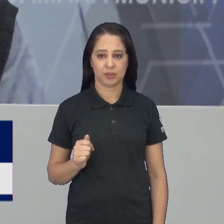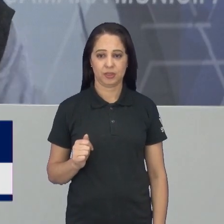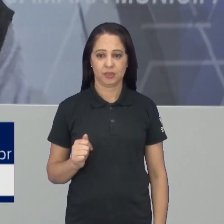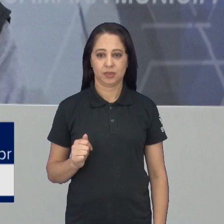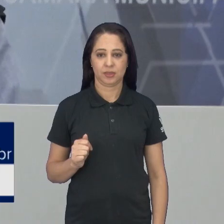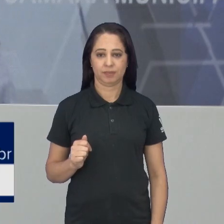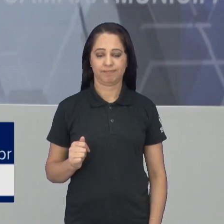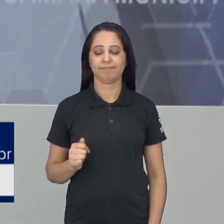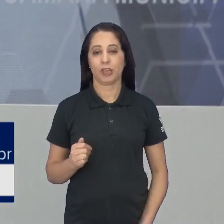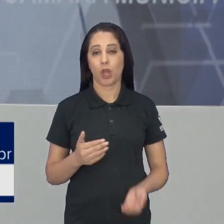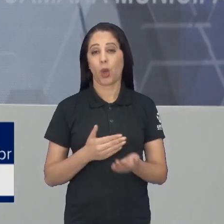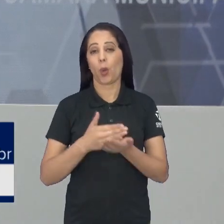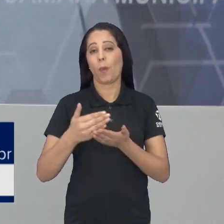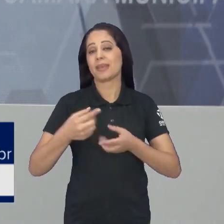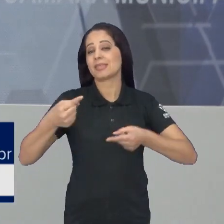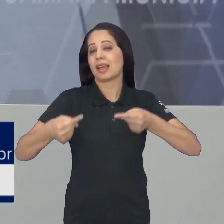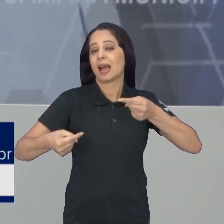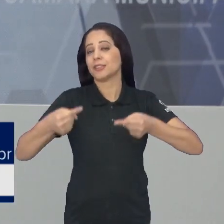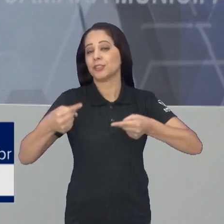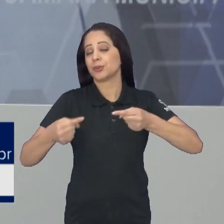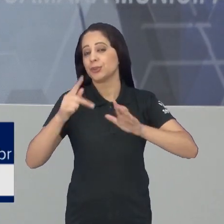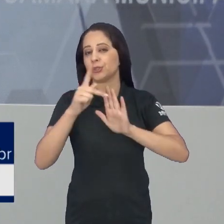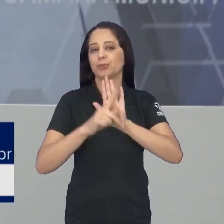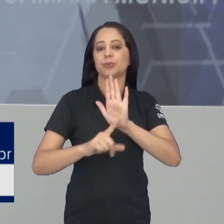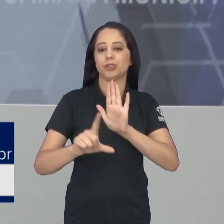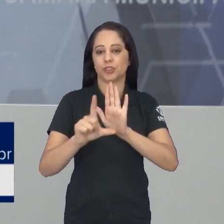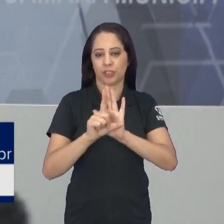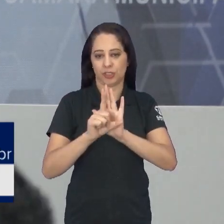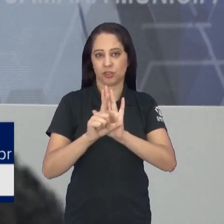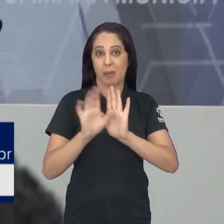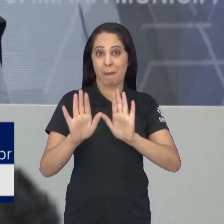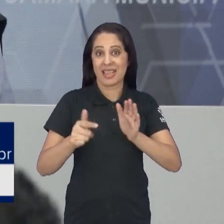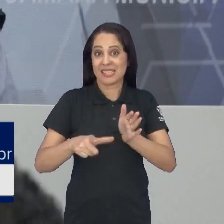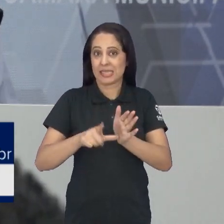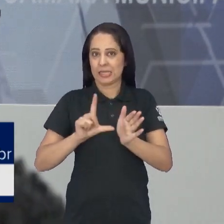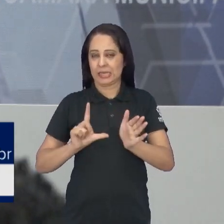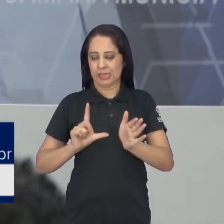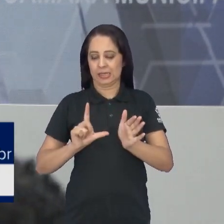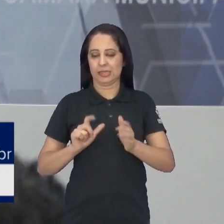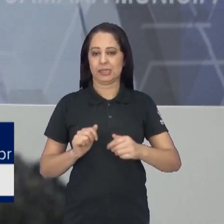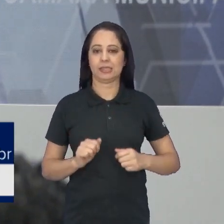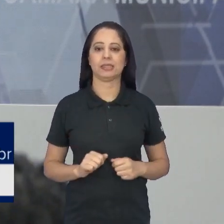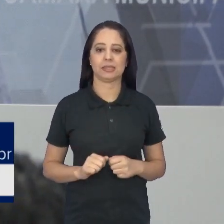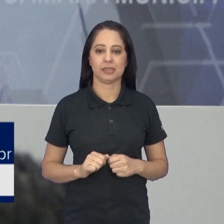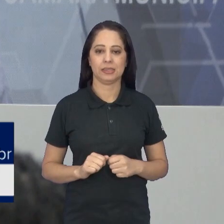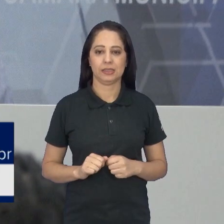na discussão do projeto da PLC